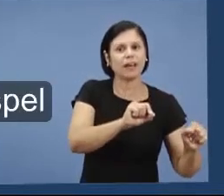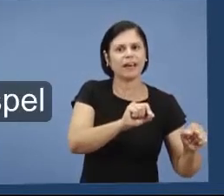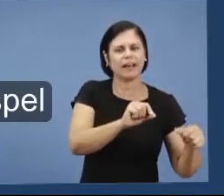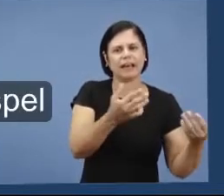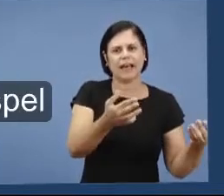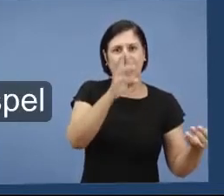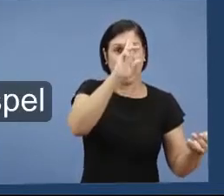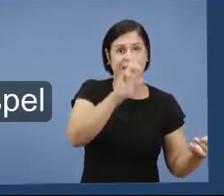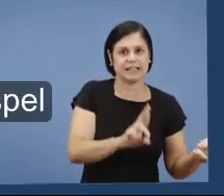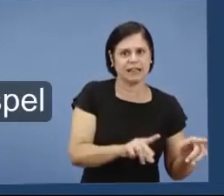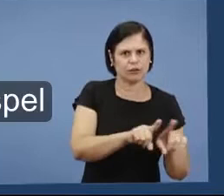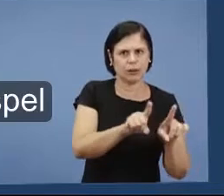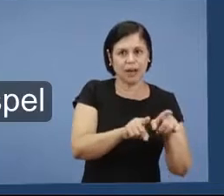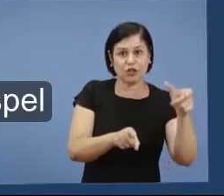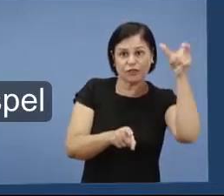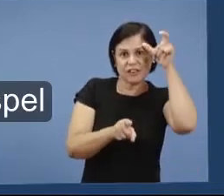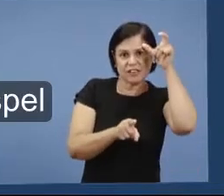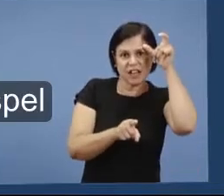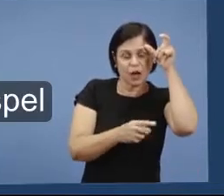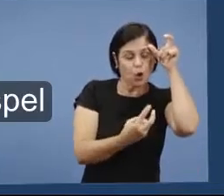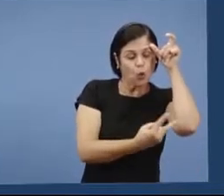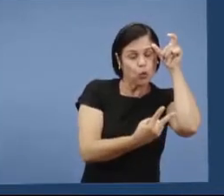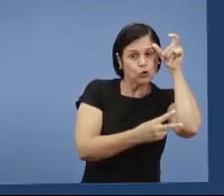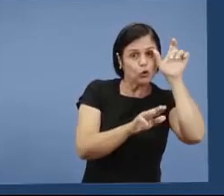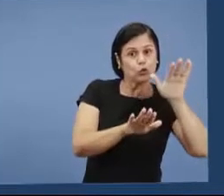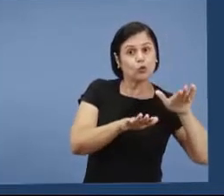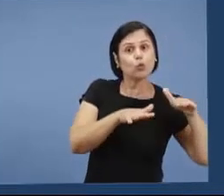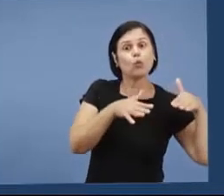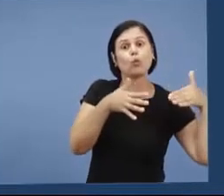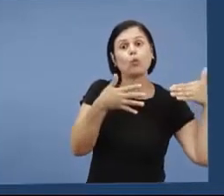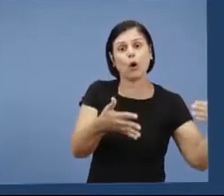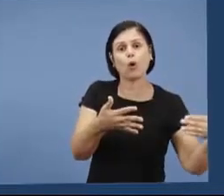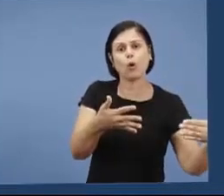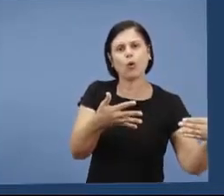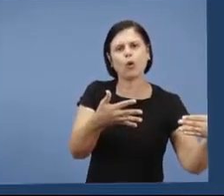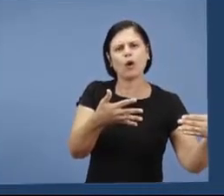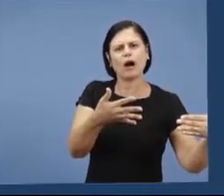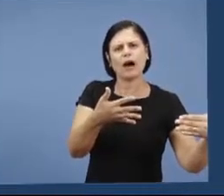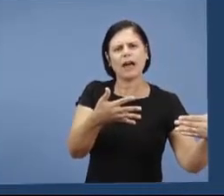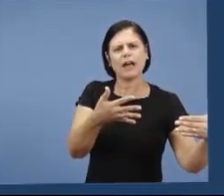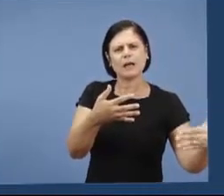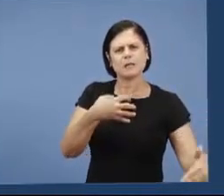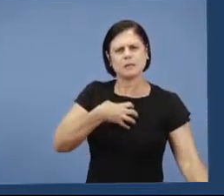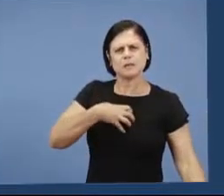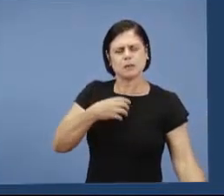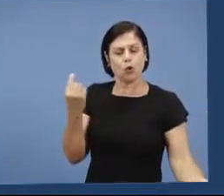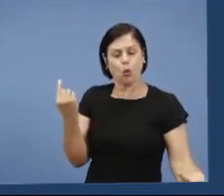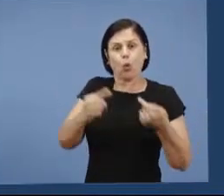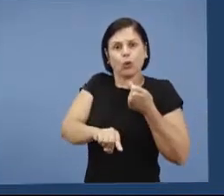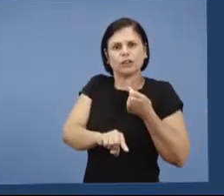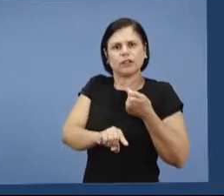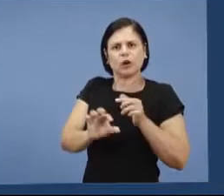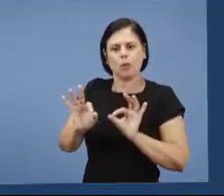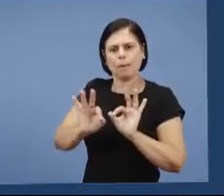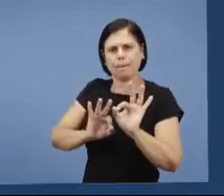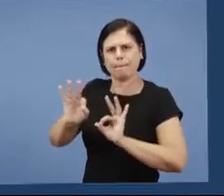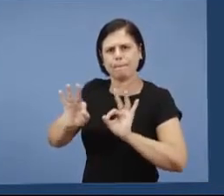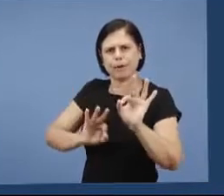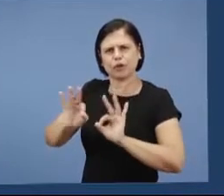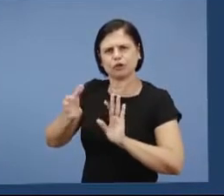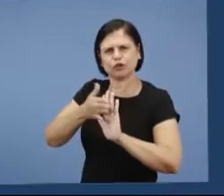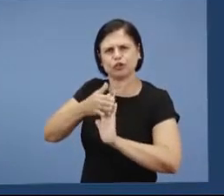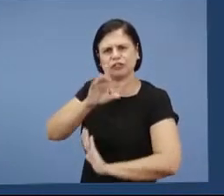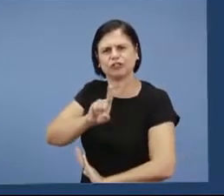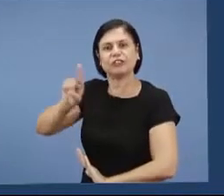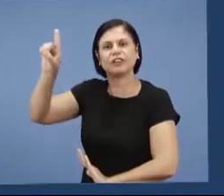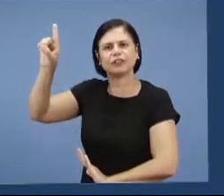a reação do mundo ao projeto do Evangelho na carta de Éfeso? E essa pergunta será respondida,